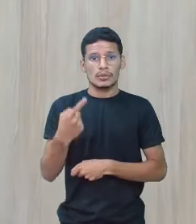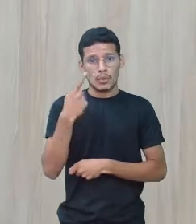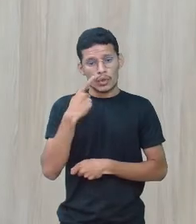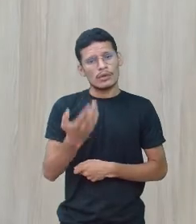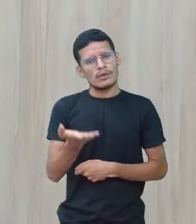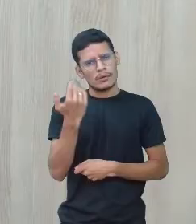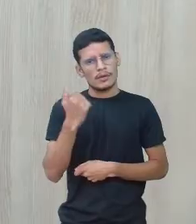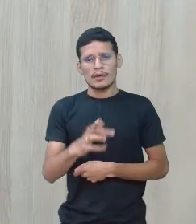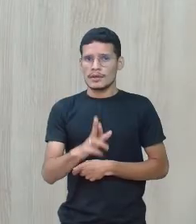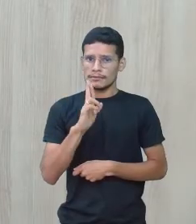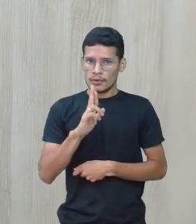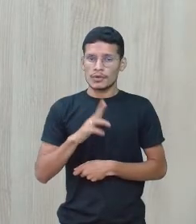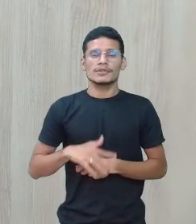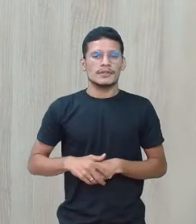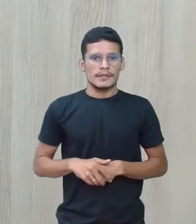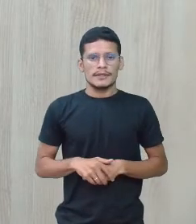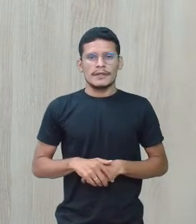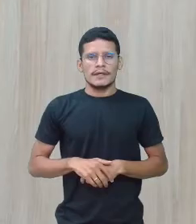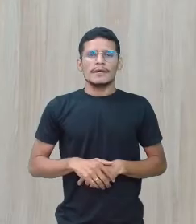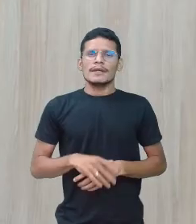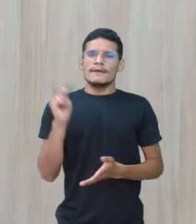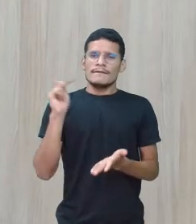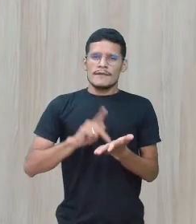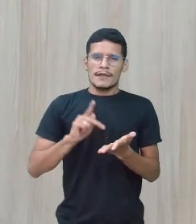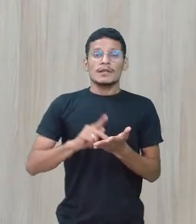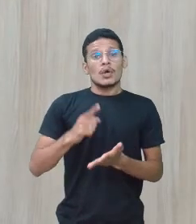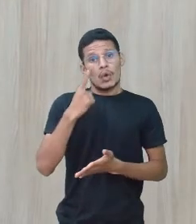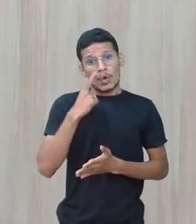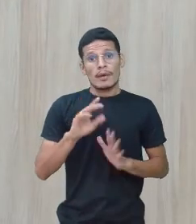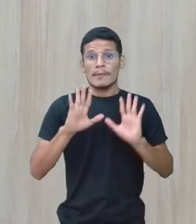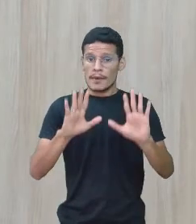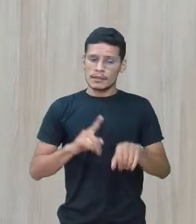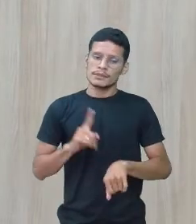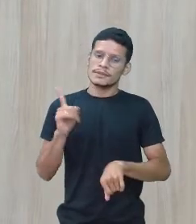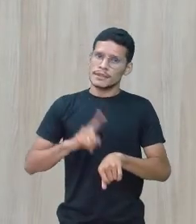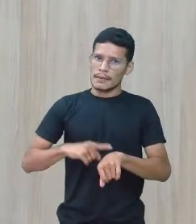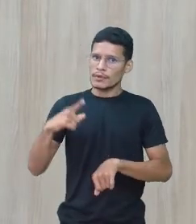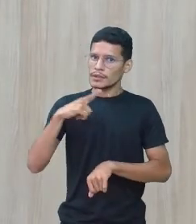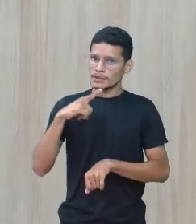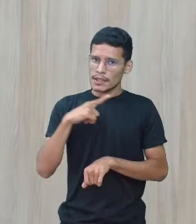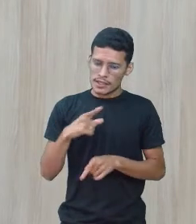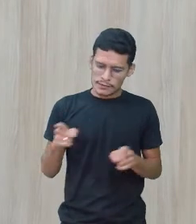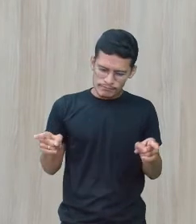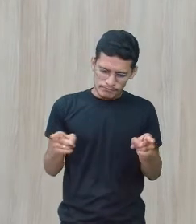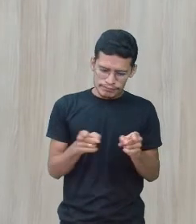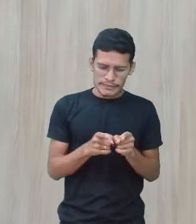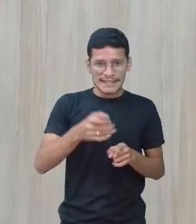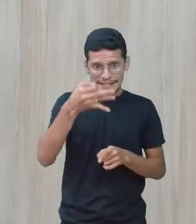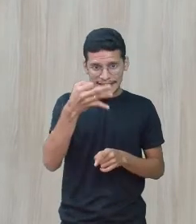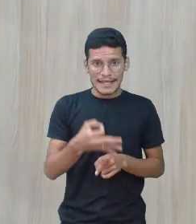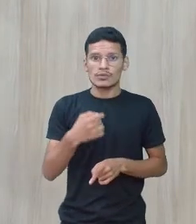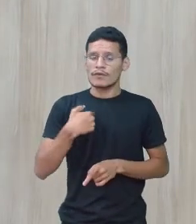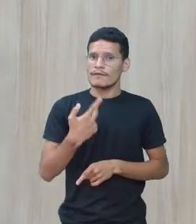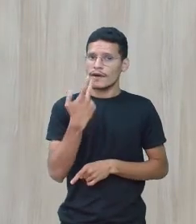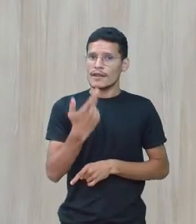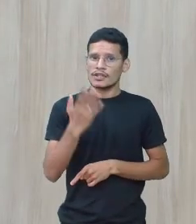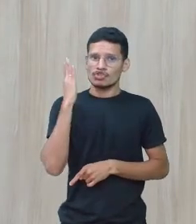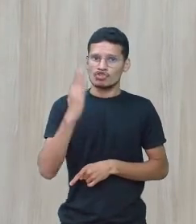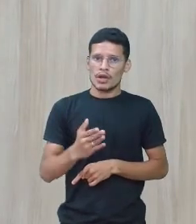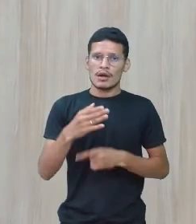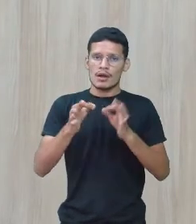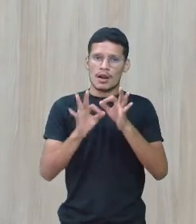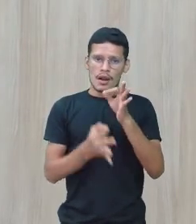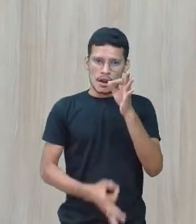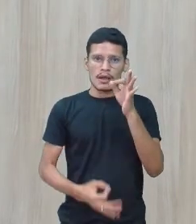aí a resposta. É verdade. Mas, vamos lá, como a gente tem um tempinho bem certinho, né, e eu já falei muito, porque é isso, eu